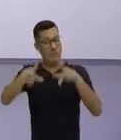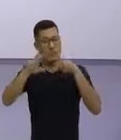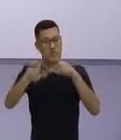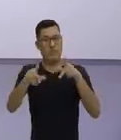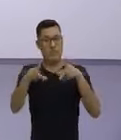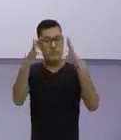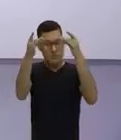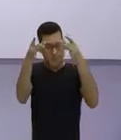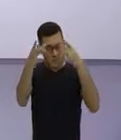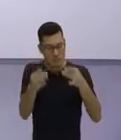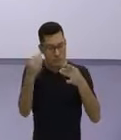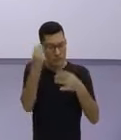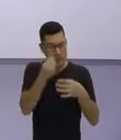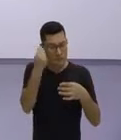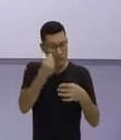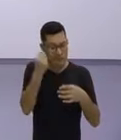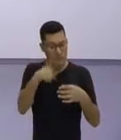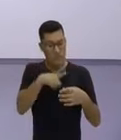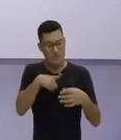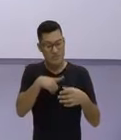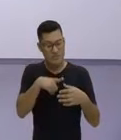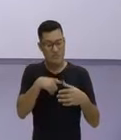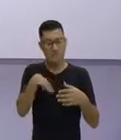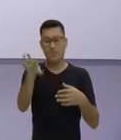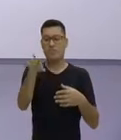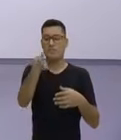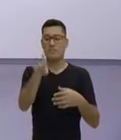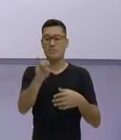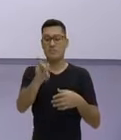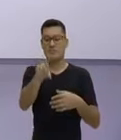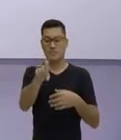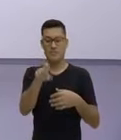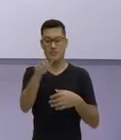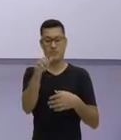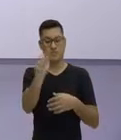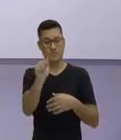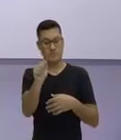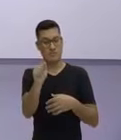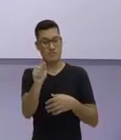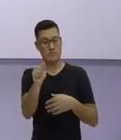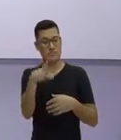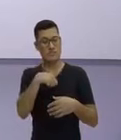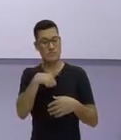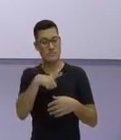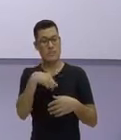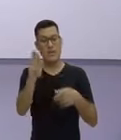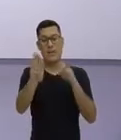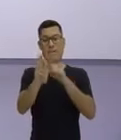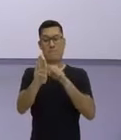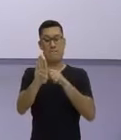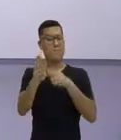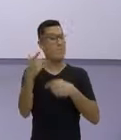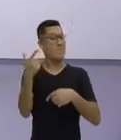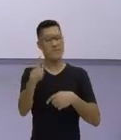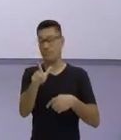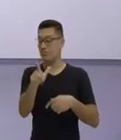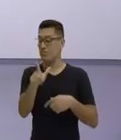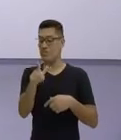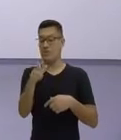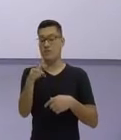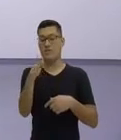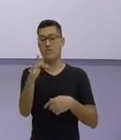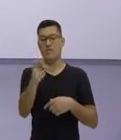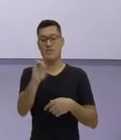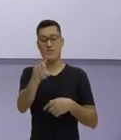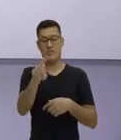tá? Observou que tem parte fixa? Ela vai ser uma função afim, ela vai estar desse jeito, ela vai ter o B aparecendo. Não tem parte fixa, é porque o B vale